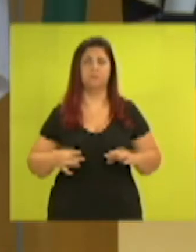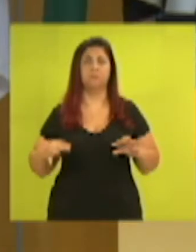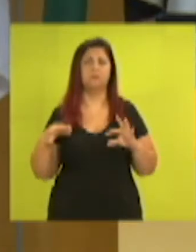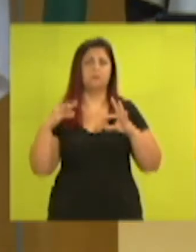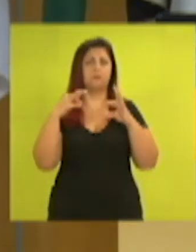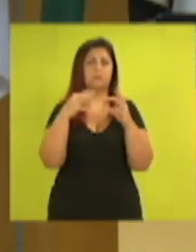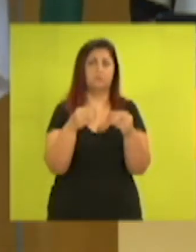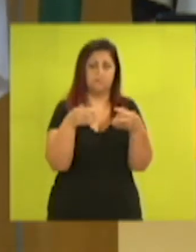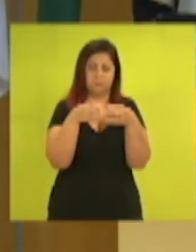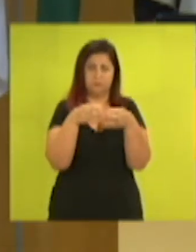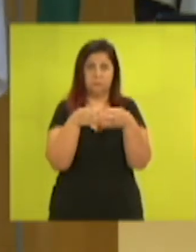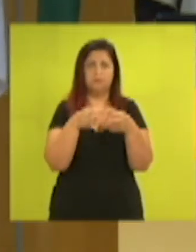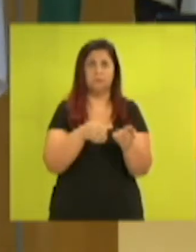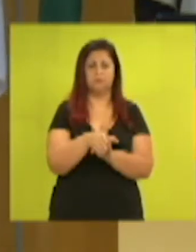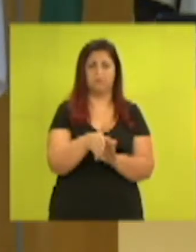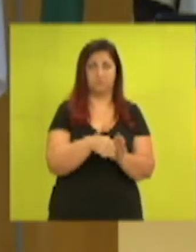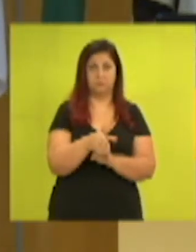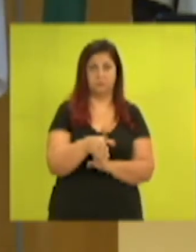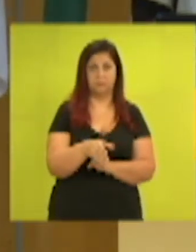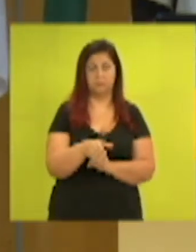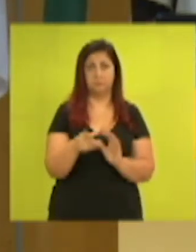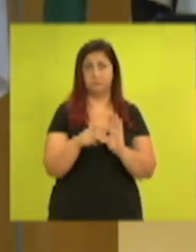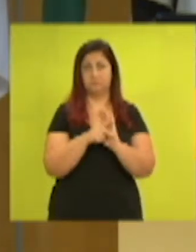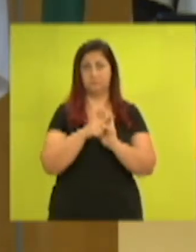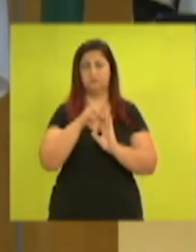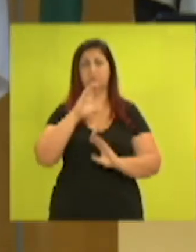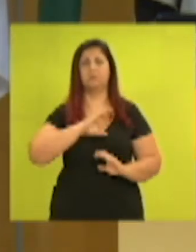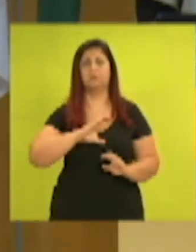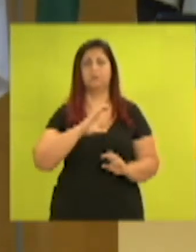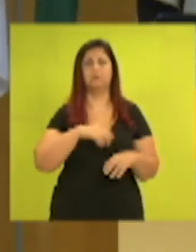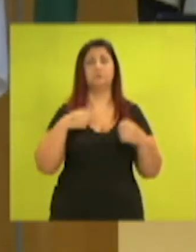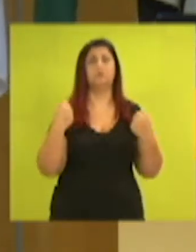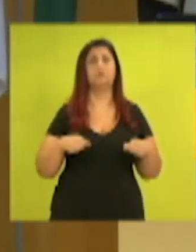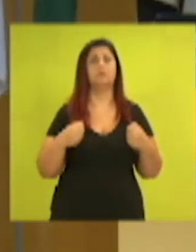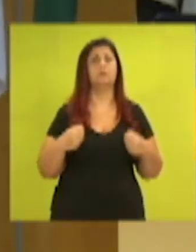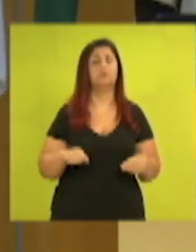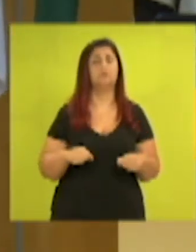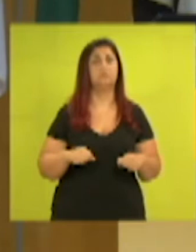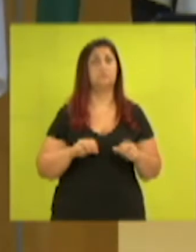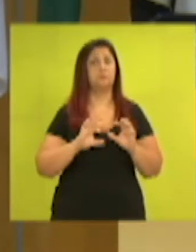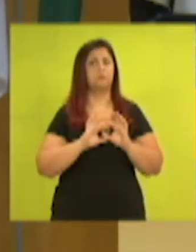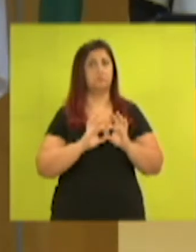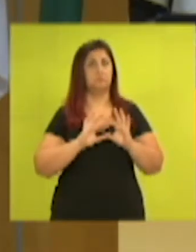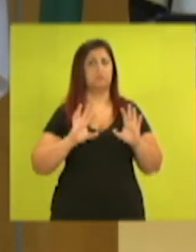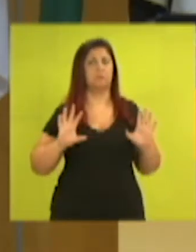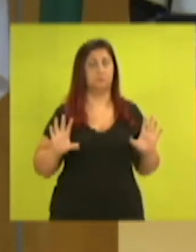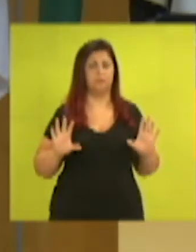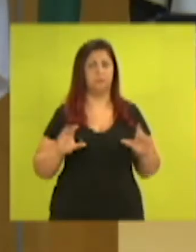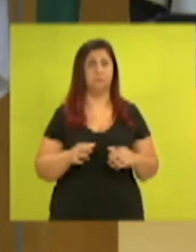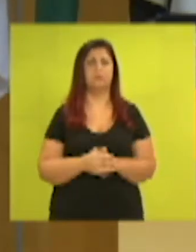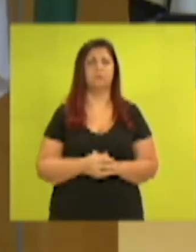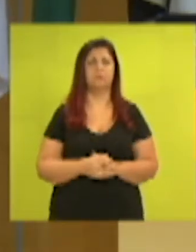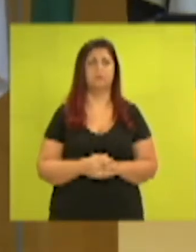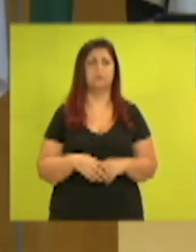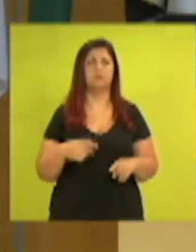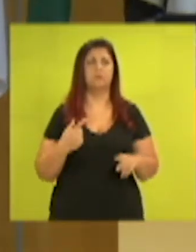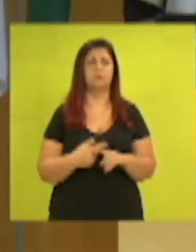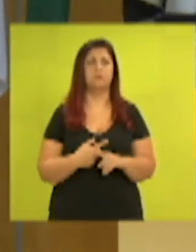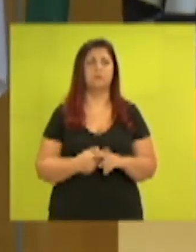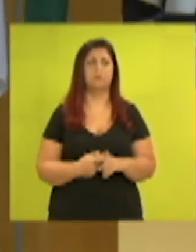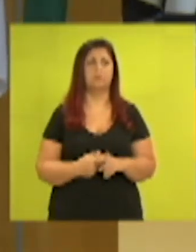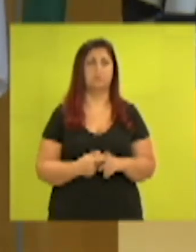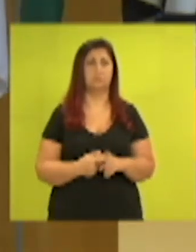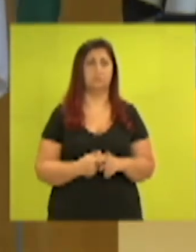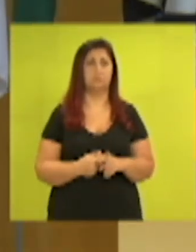os conselhos municipais devem ser deliberativos, porque eles